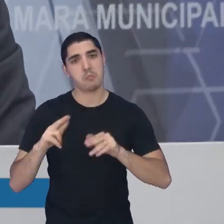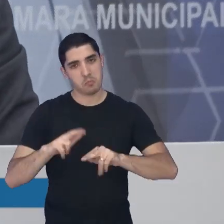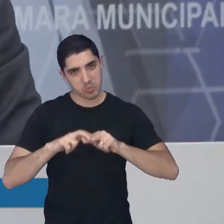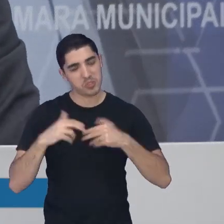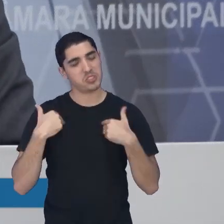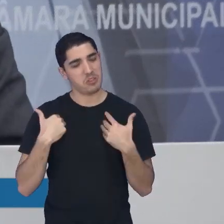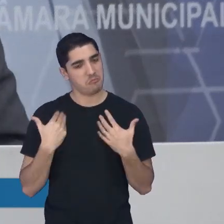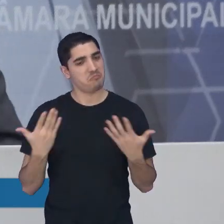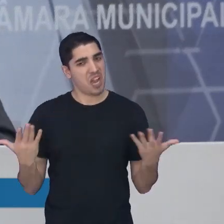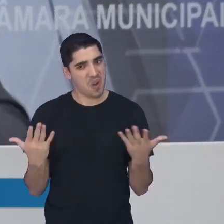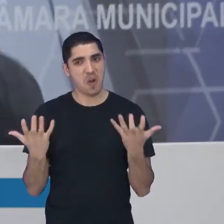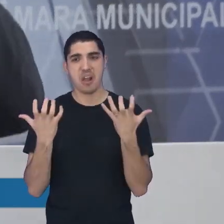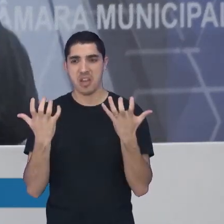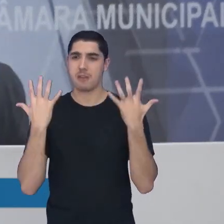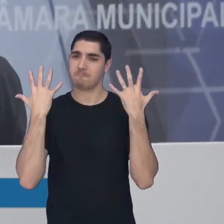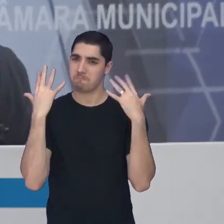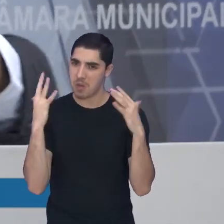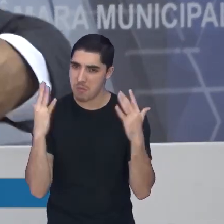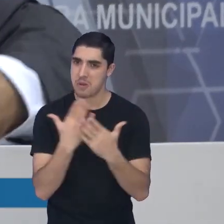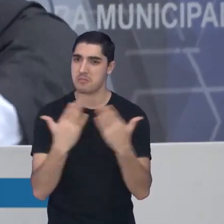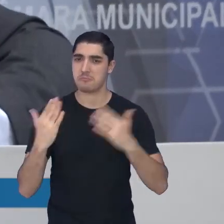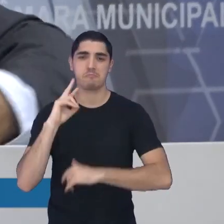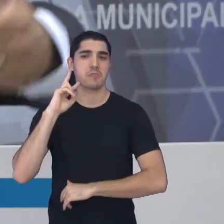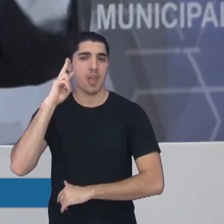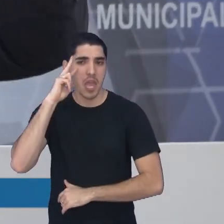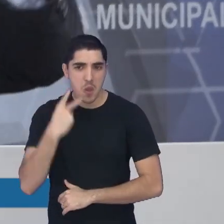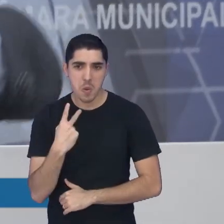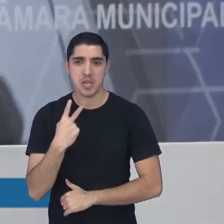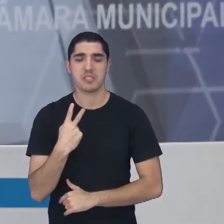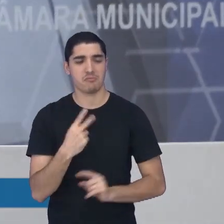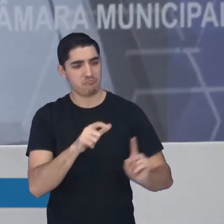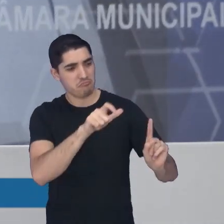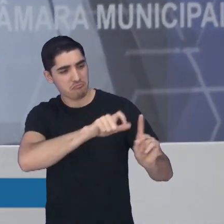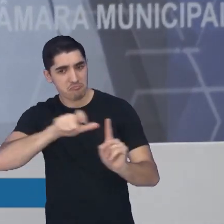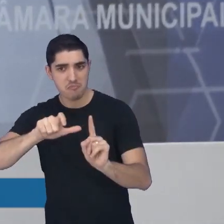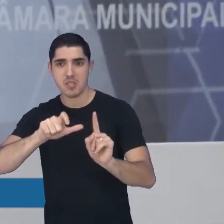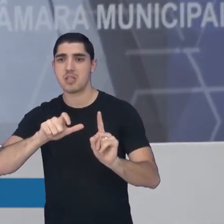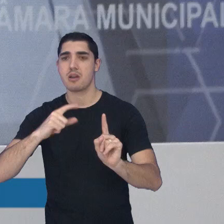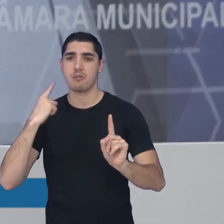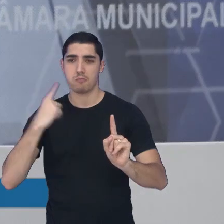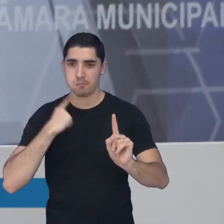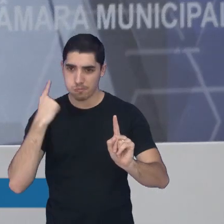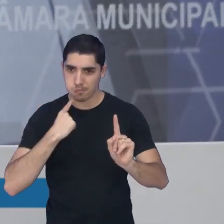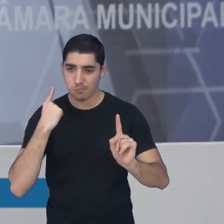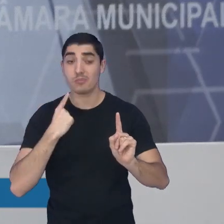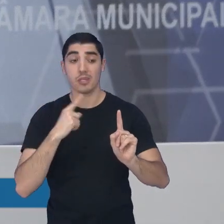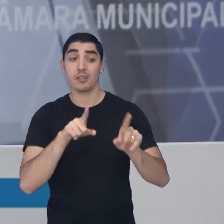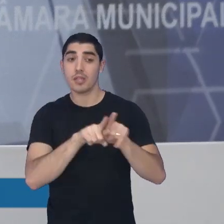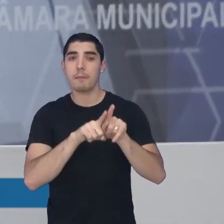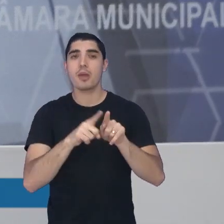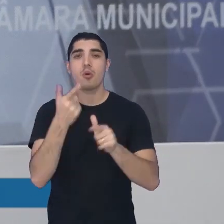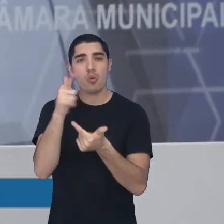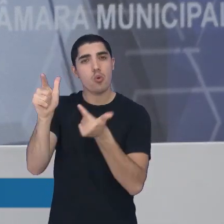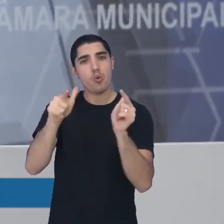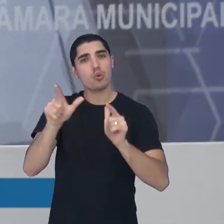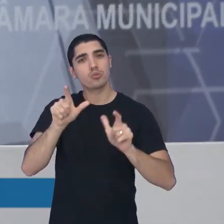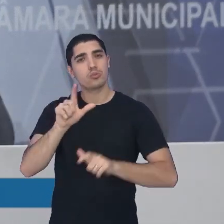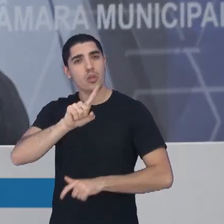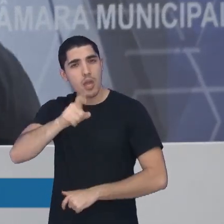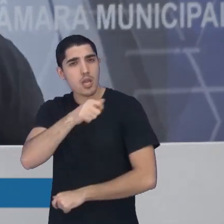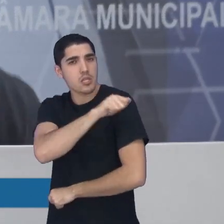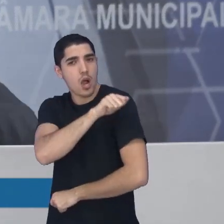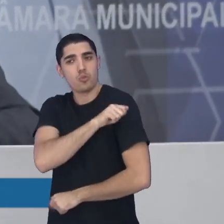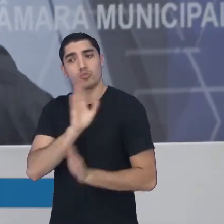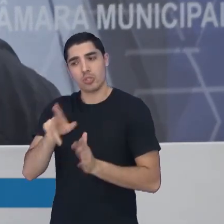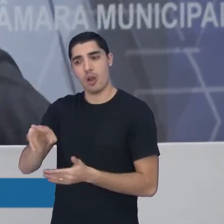do direito que estão presentes aqui e aqueles que se passaram pela história da Univap, o meu muito obrigado pelo